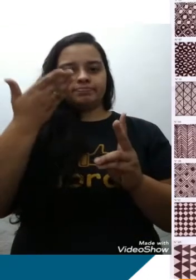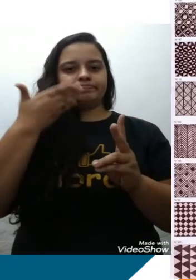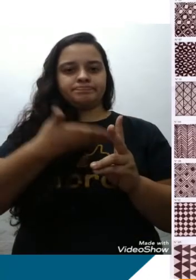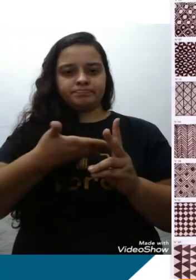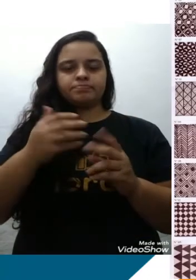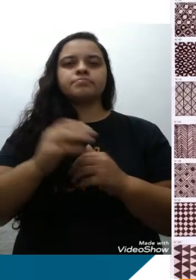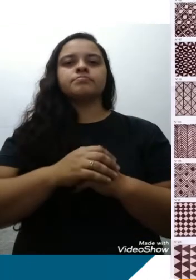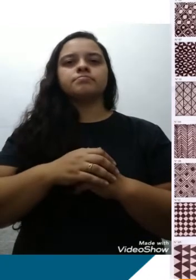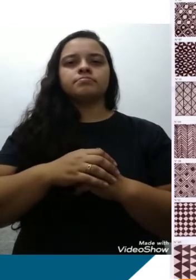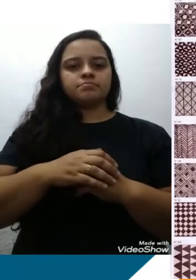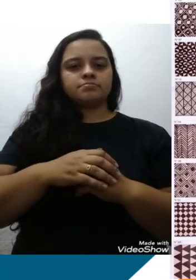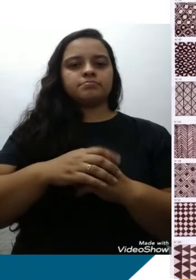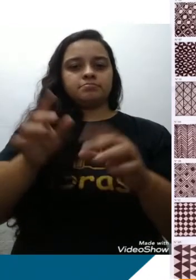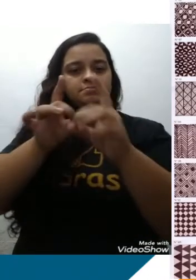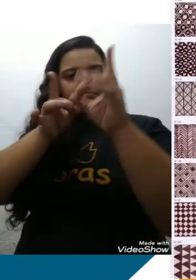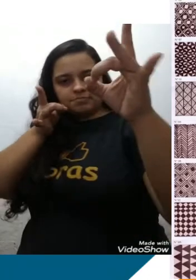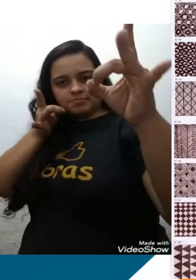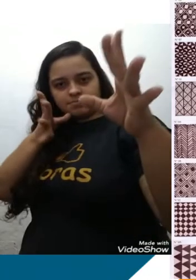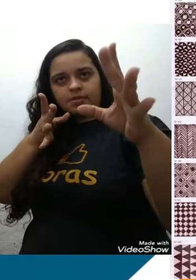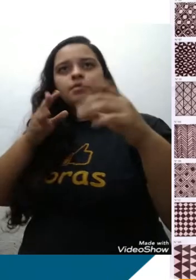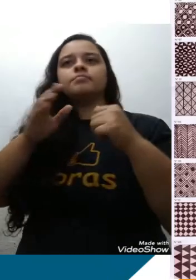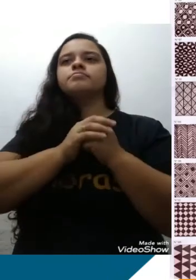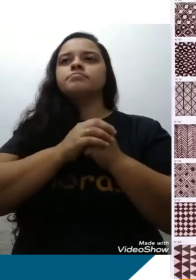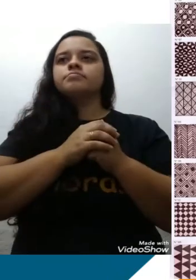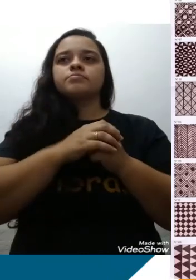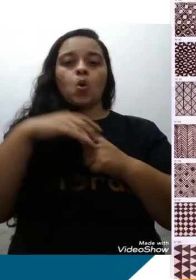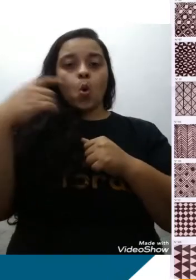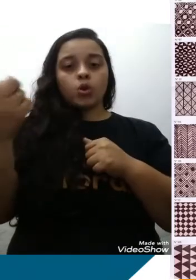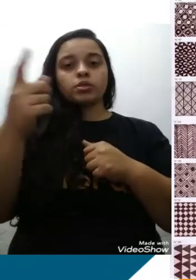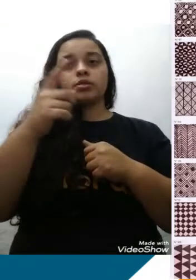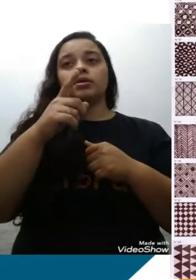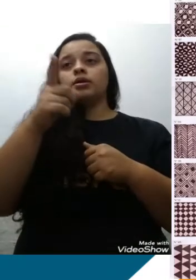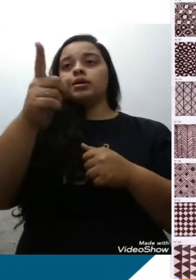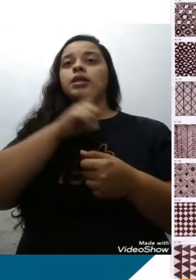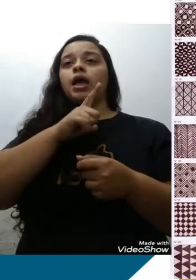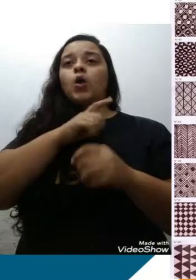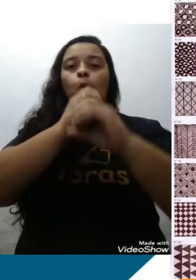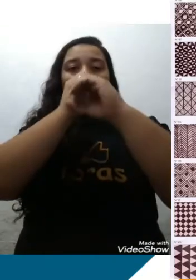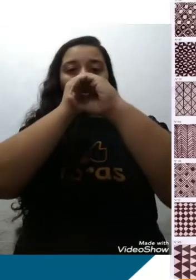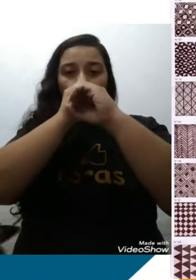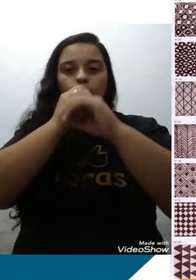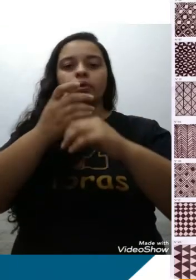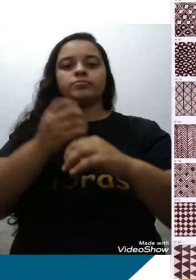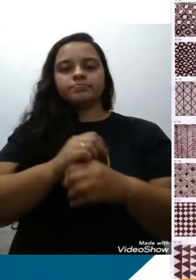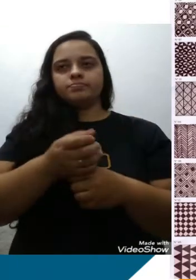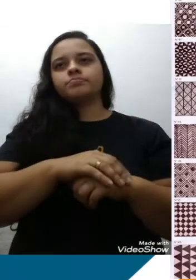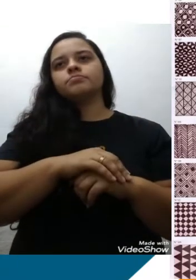com esse índio na mata, nu, caçando, com arco e flecha, ou com esse grupo indígena